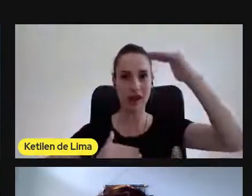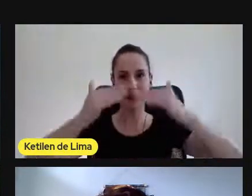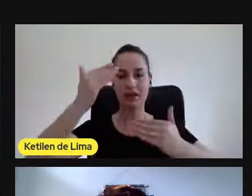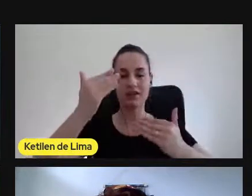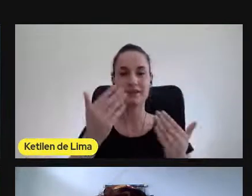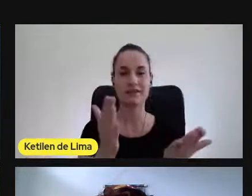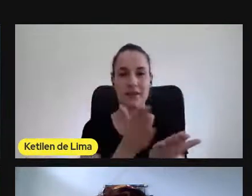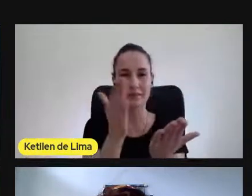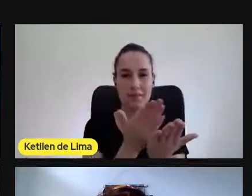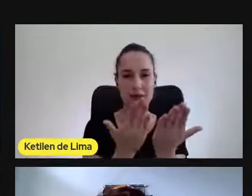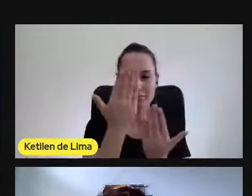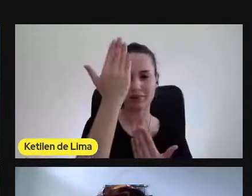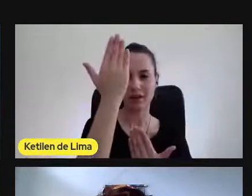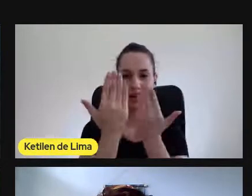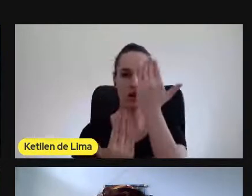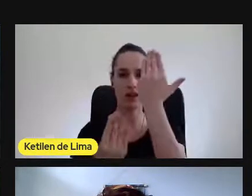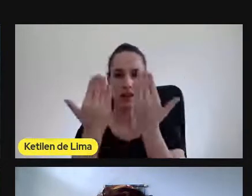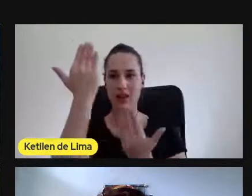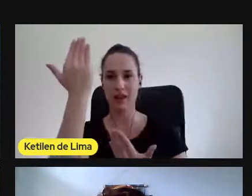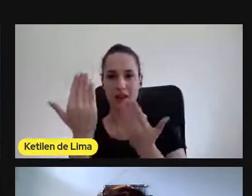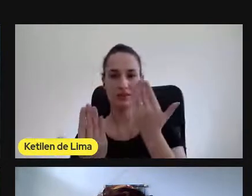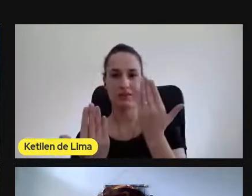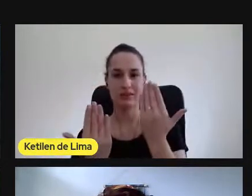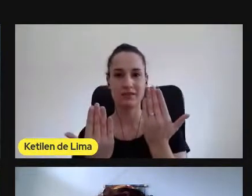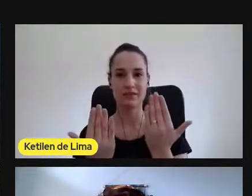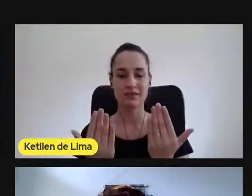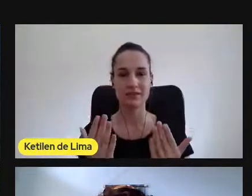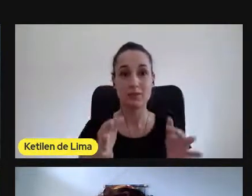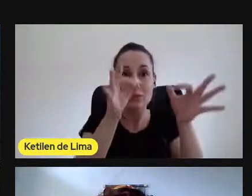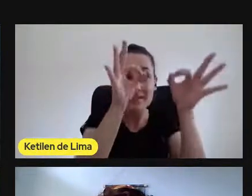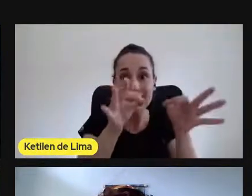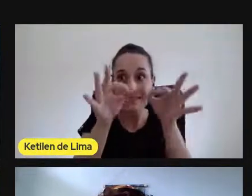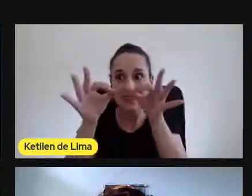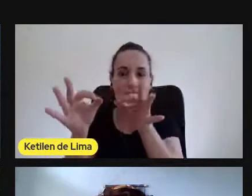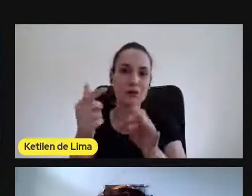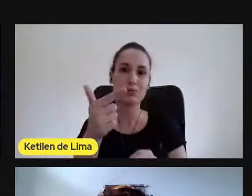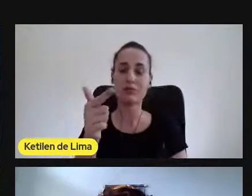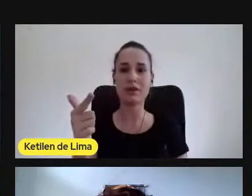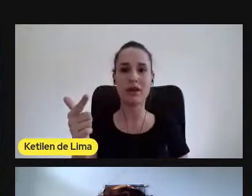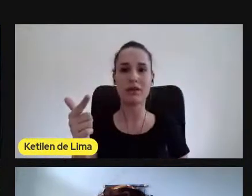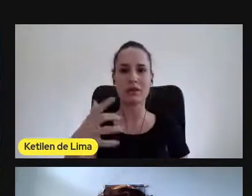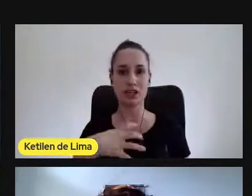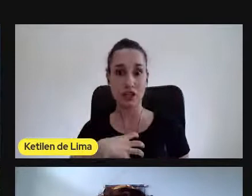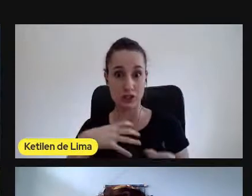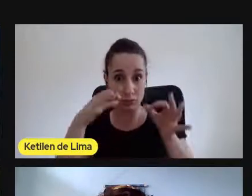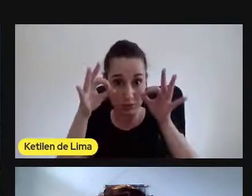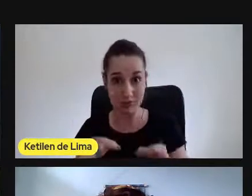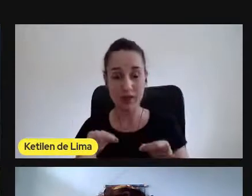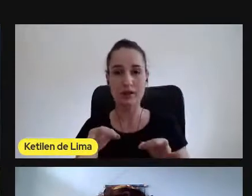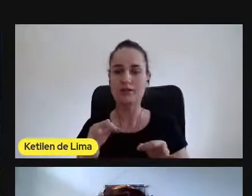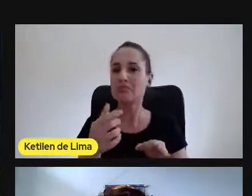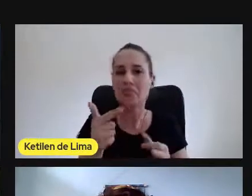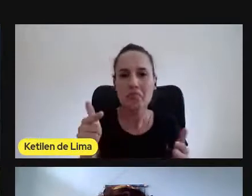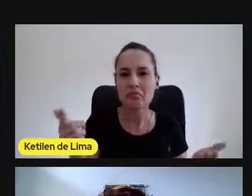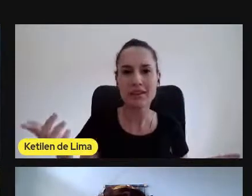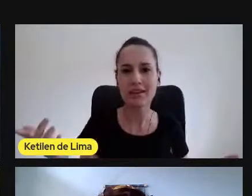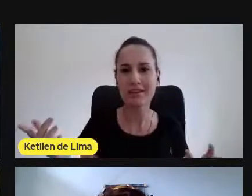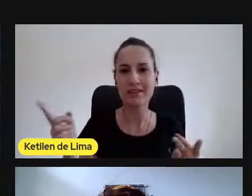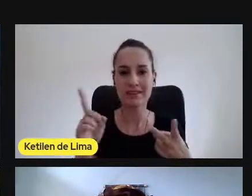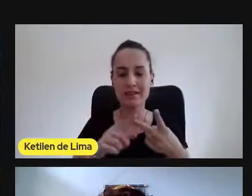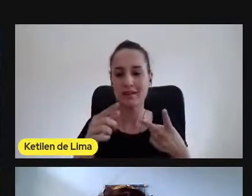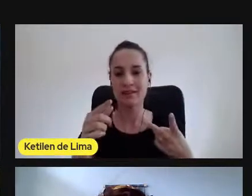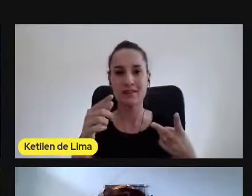um juízo moral sobre qual o jeito de sentir, qual o jeito de pensar é o jeito certo, é o jeito que... A gente tem que terminar o